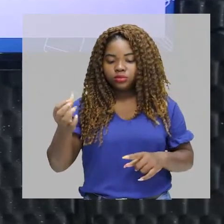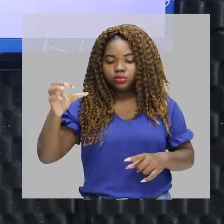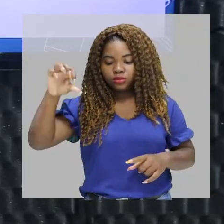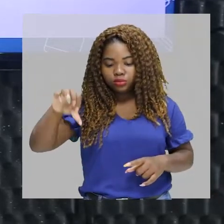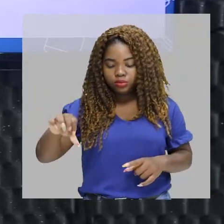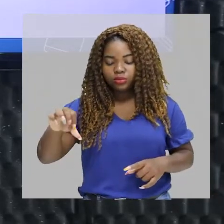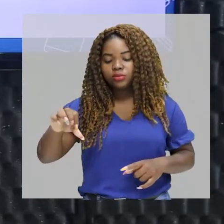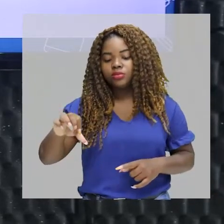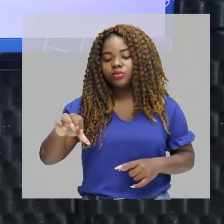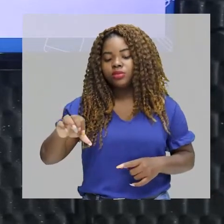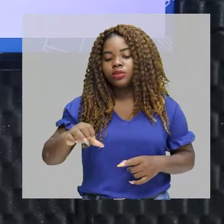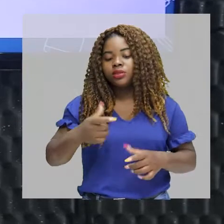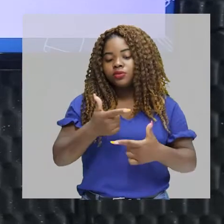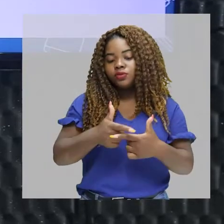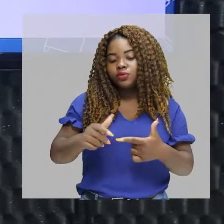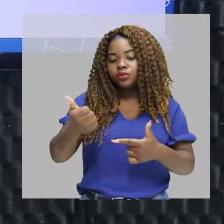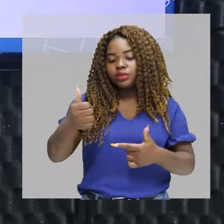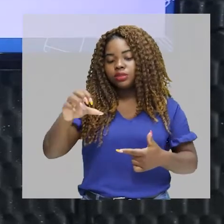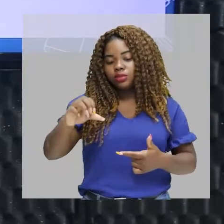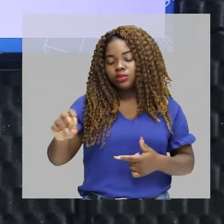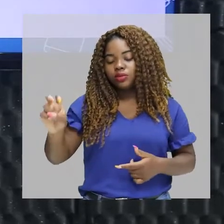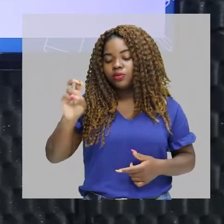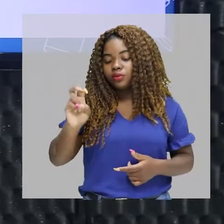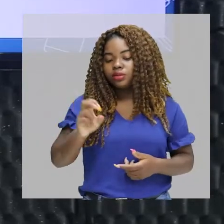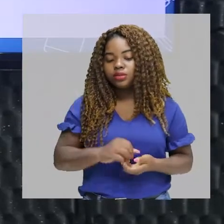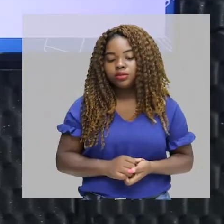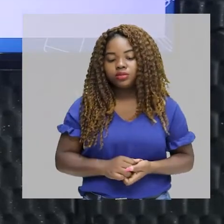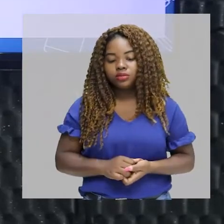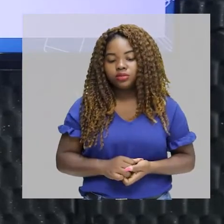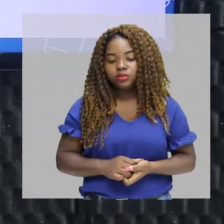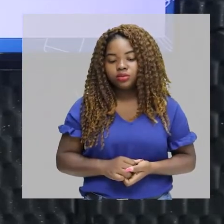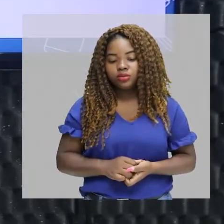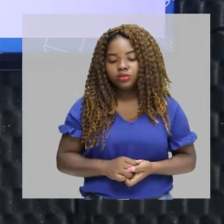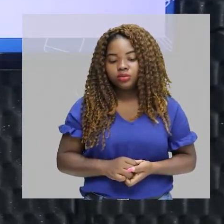por 195. O valor deu